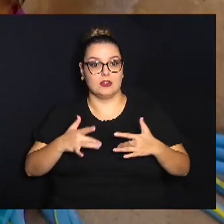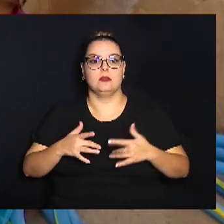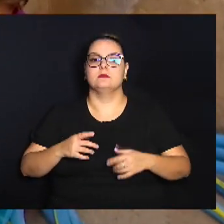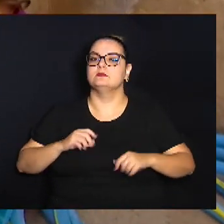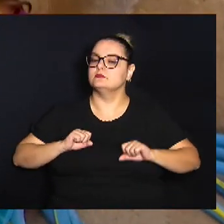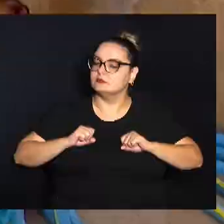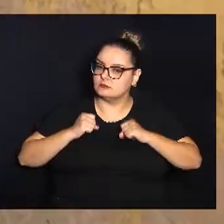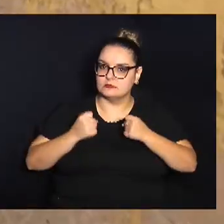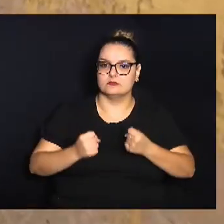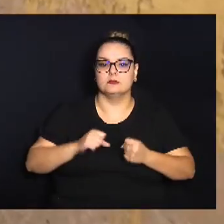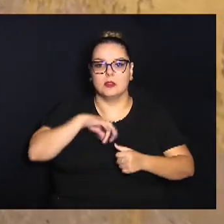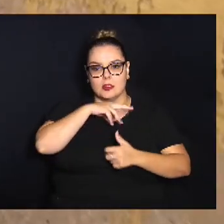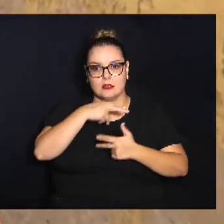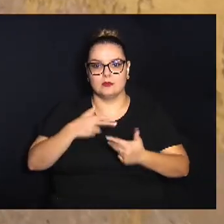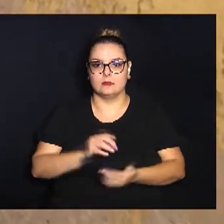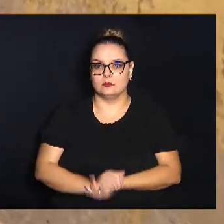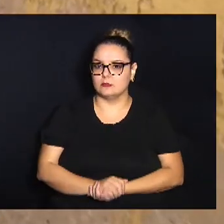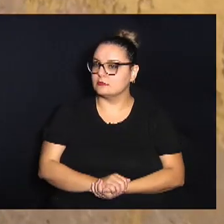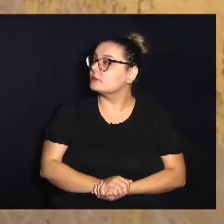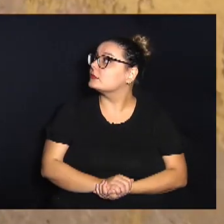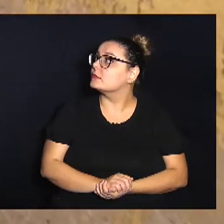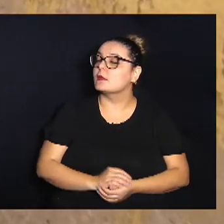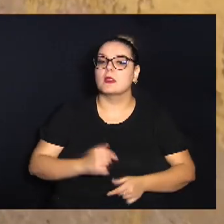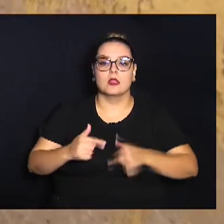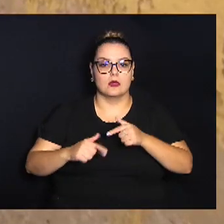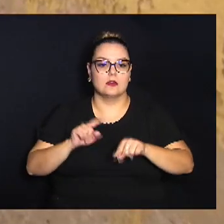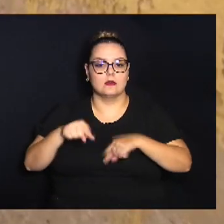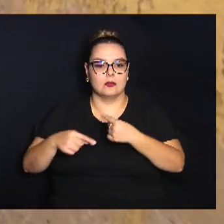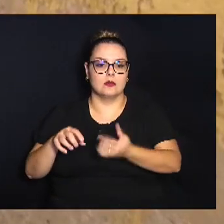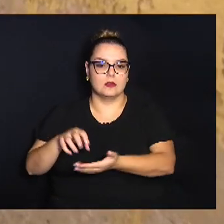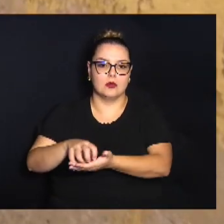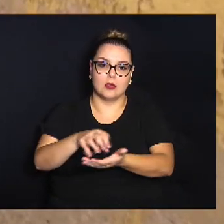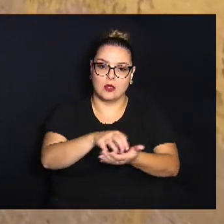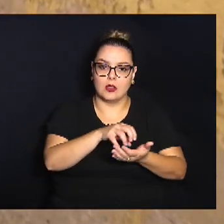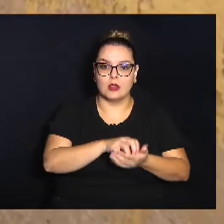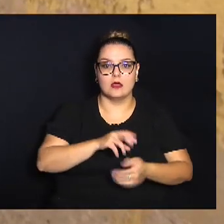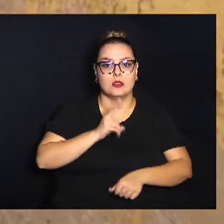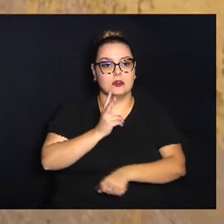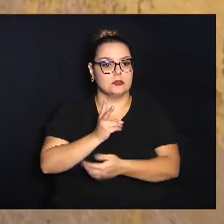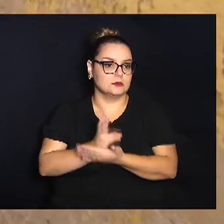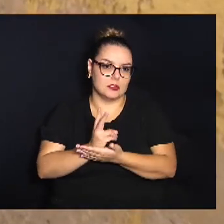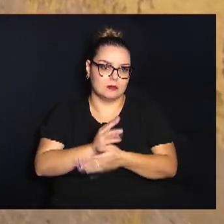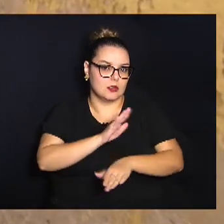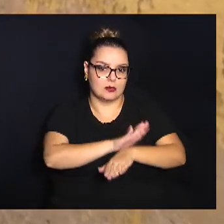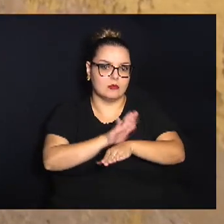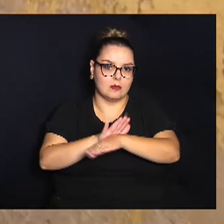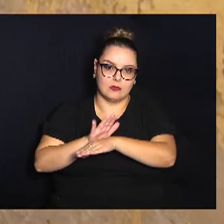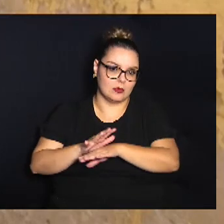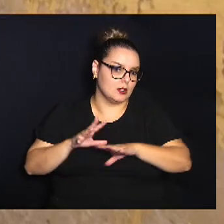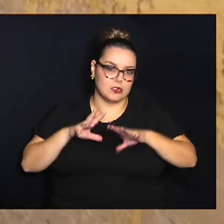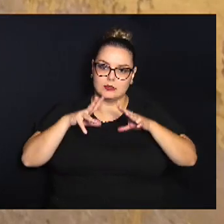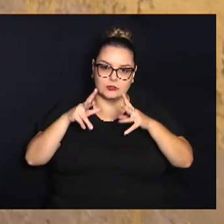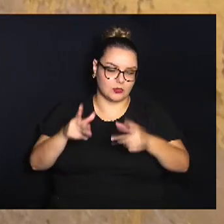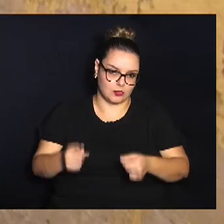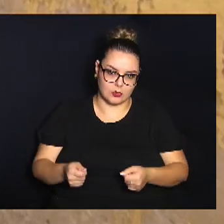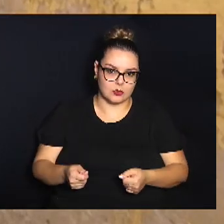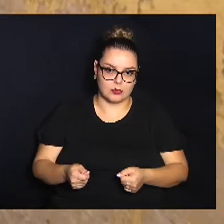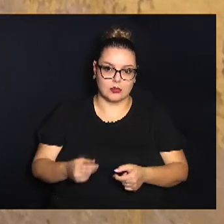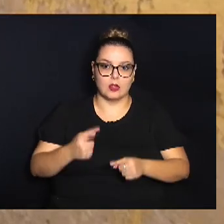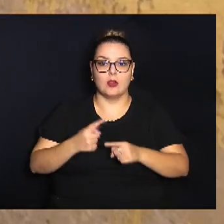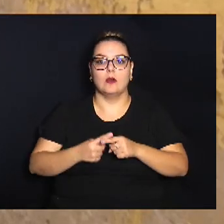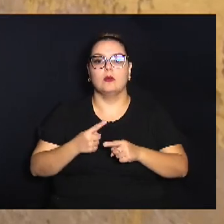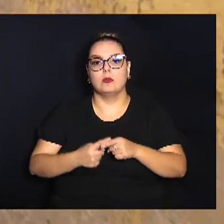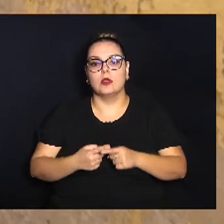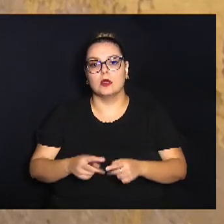diariamente à causa animal. Eu trabalhei também com outras ONGs, sempre ajudando todos, né? Porque você